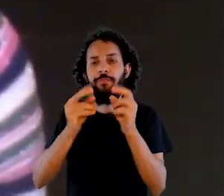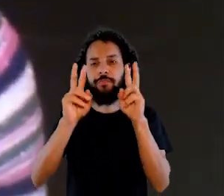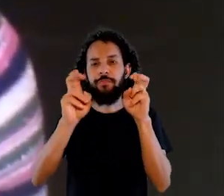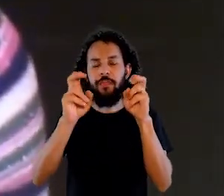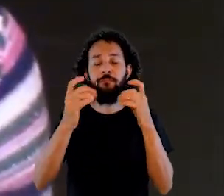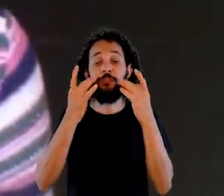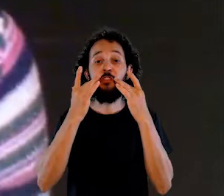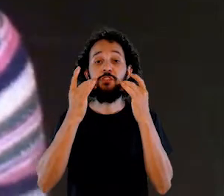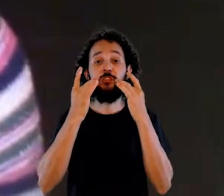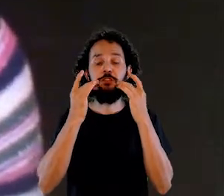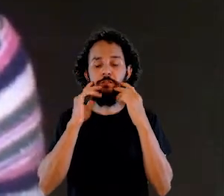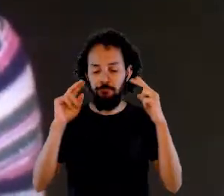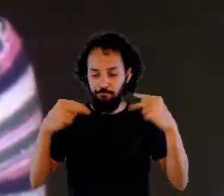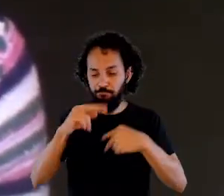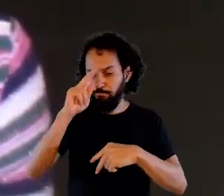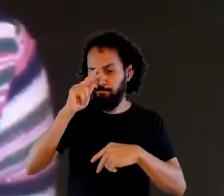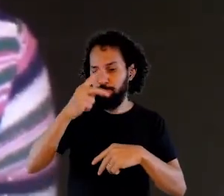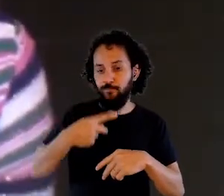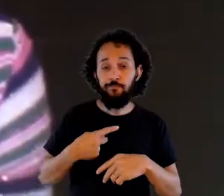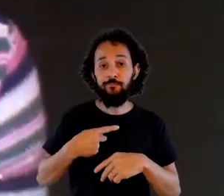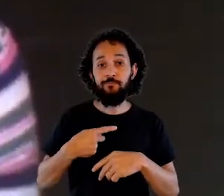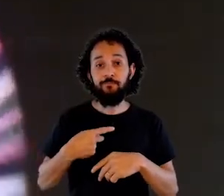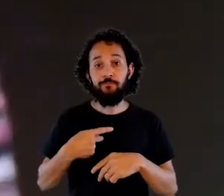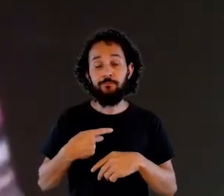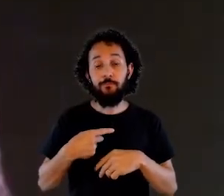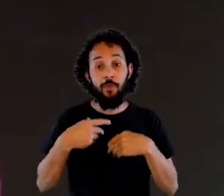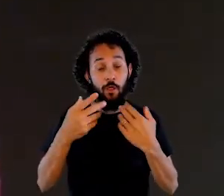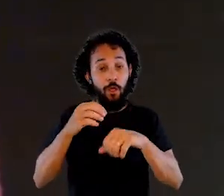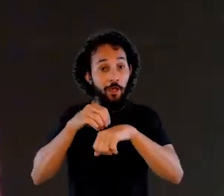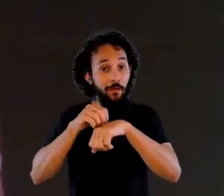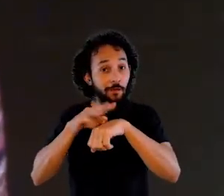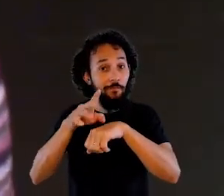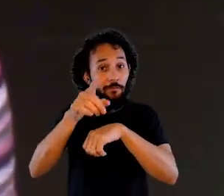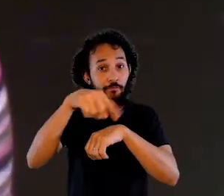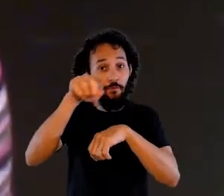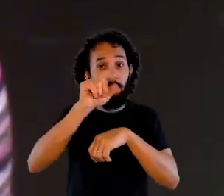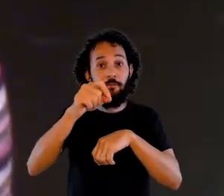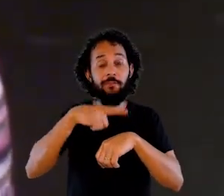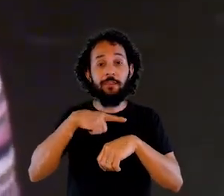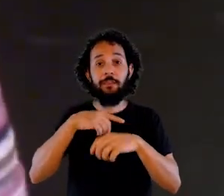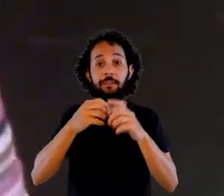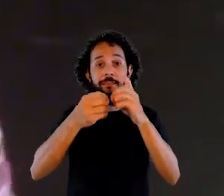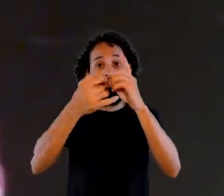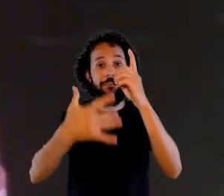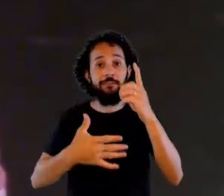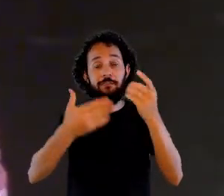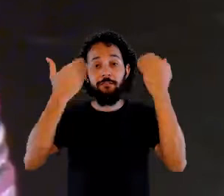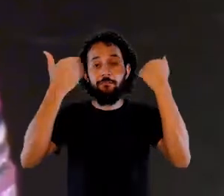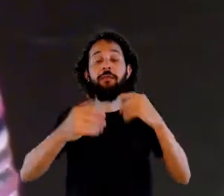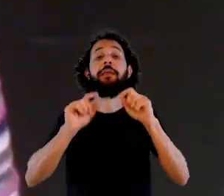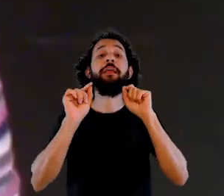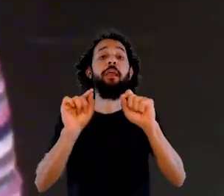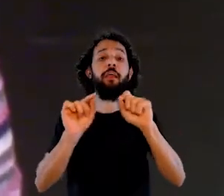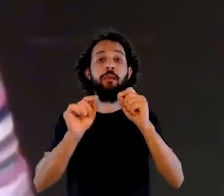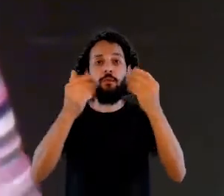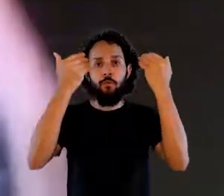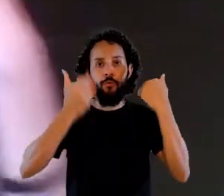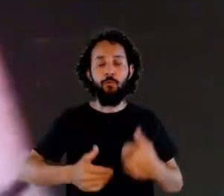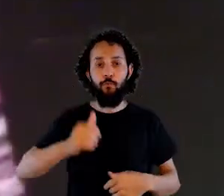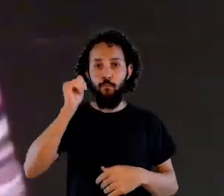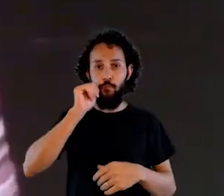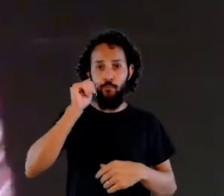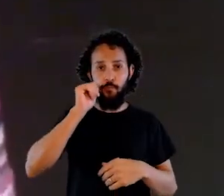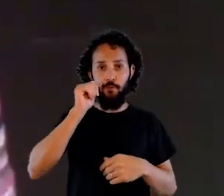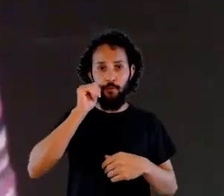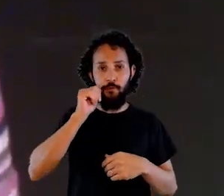autoconhecimento. Só para lembrar, eu vou fazer uma audiodescrição. Eu sou uma mulher que tem os cabelos